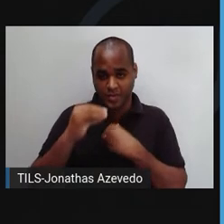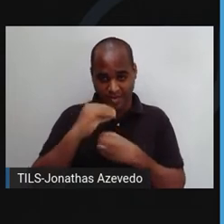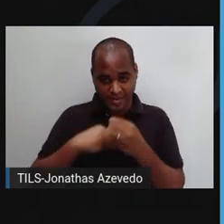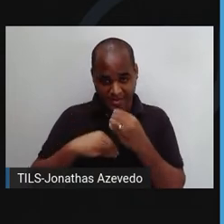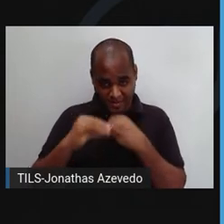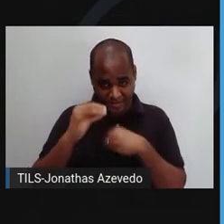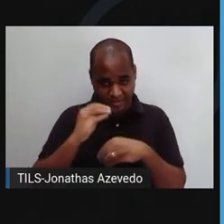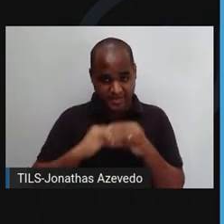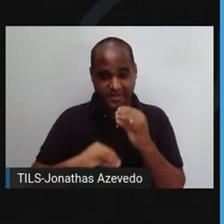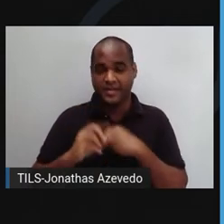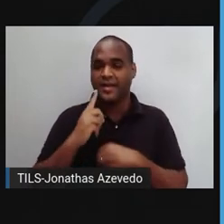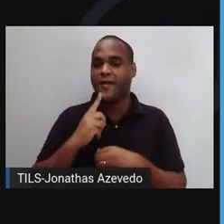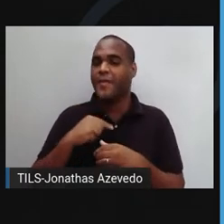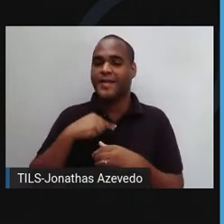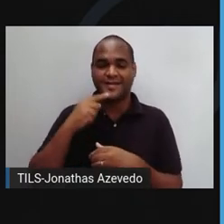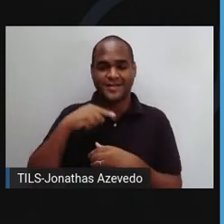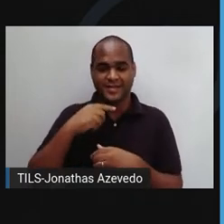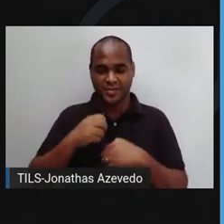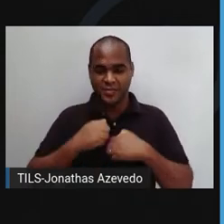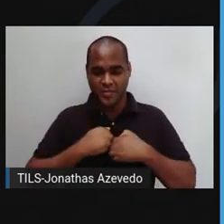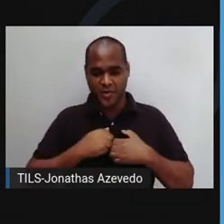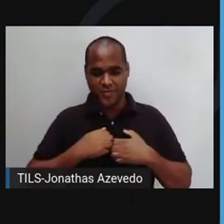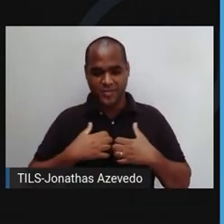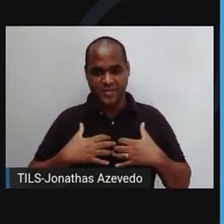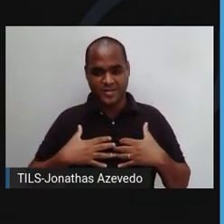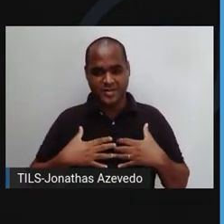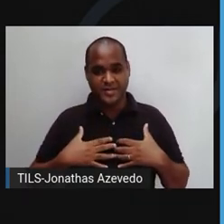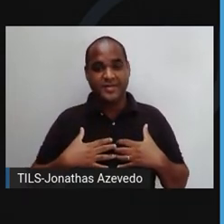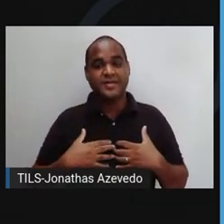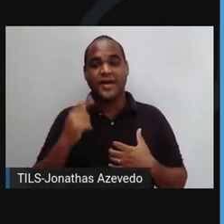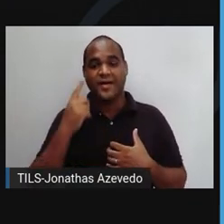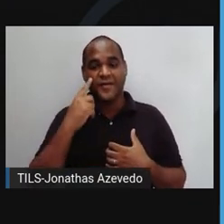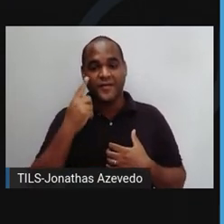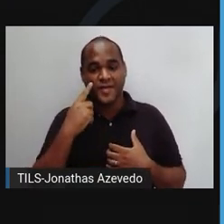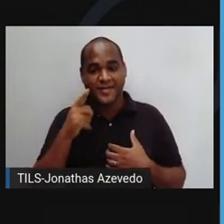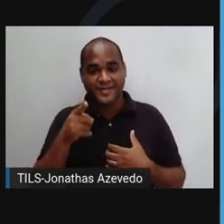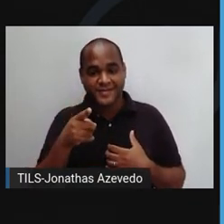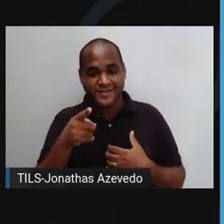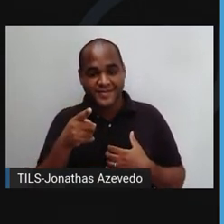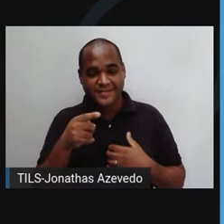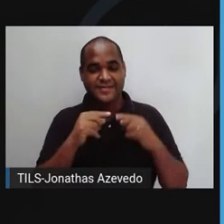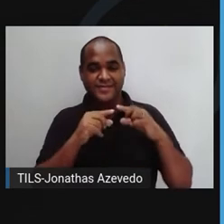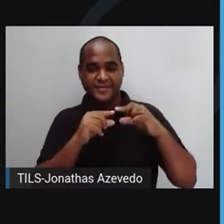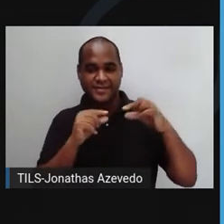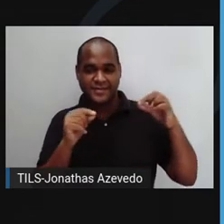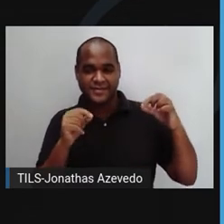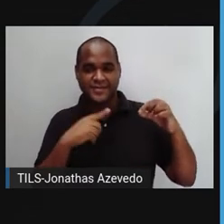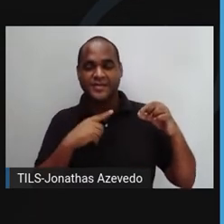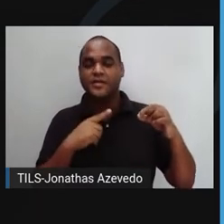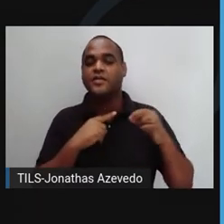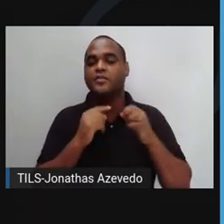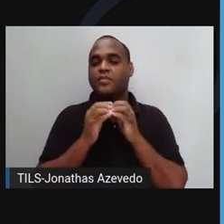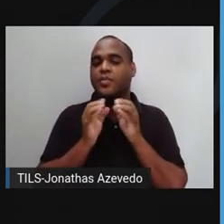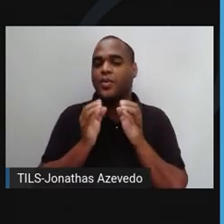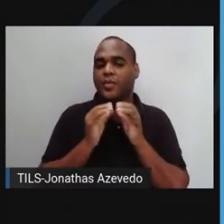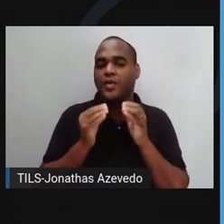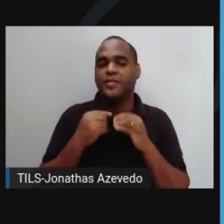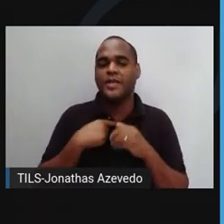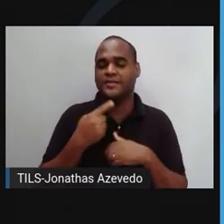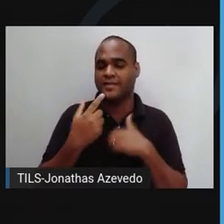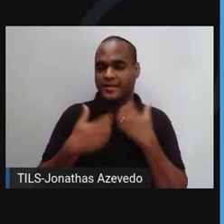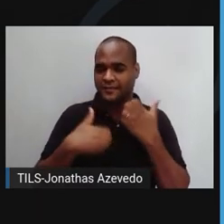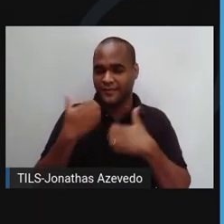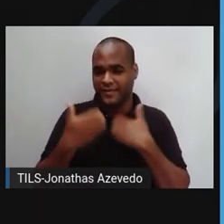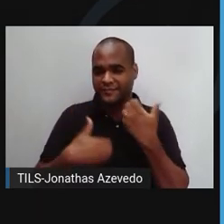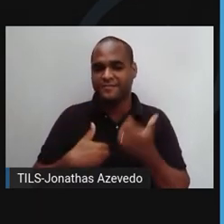para impedir que a comida entre em seus pulmões. Está vendo esta abertura triangular aqui? São suas cordas vocais. Elas vibram toda vez